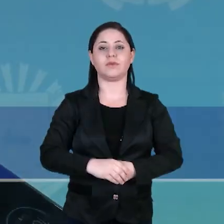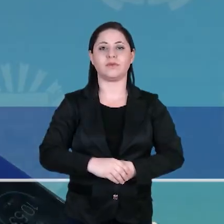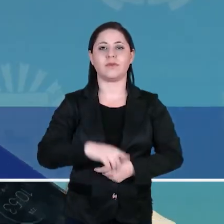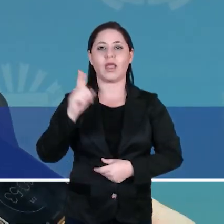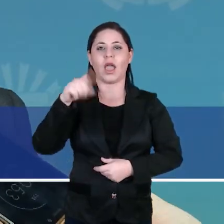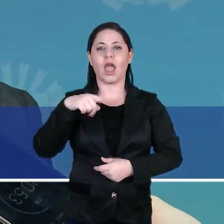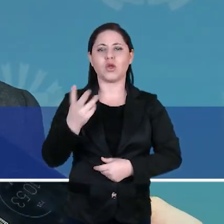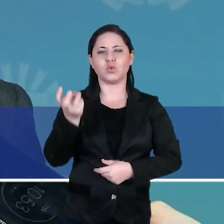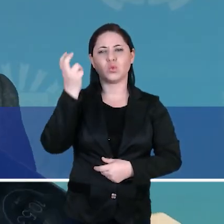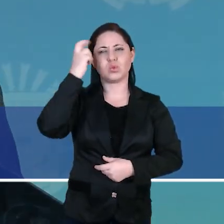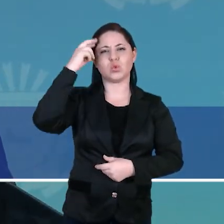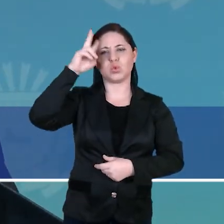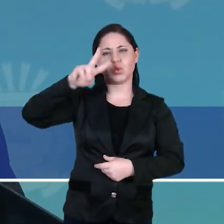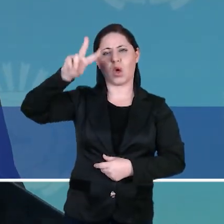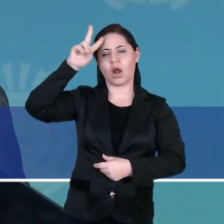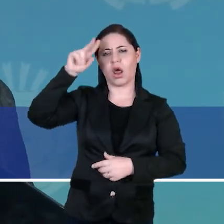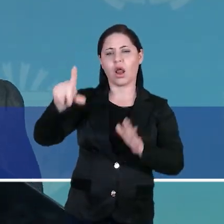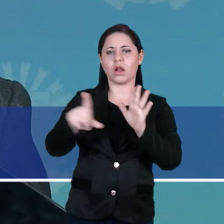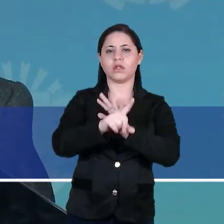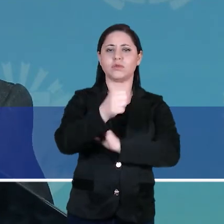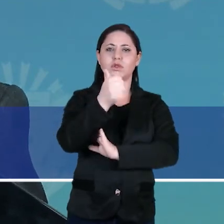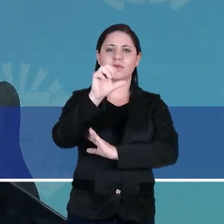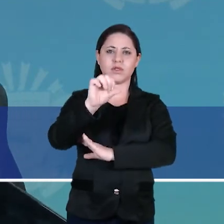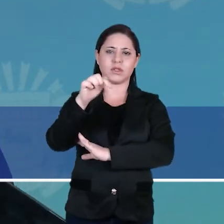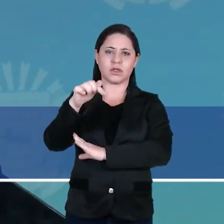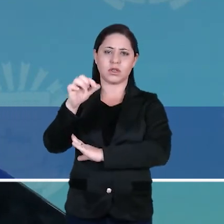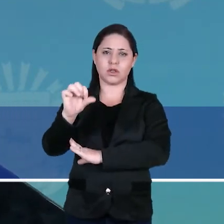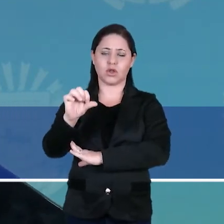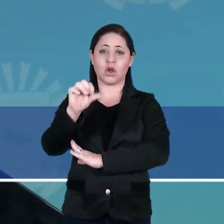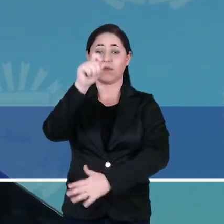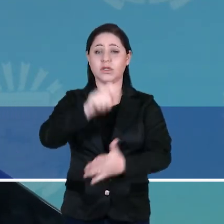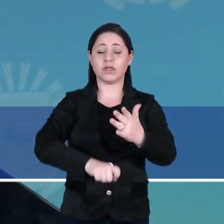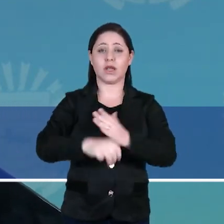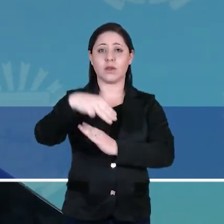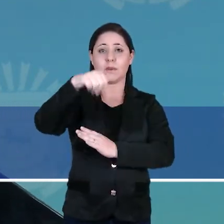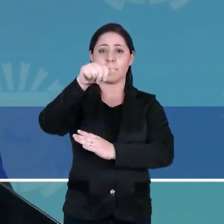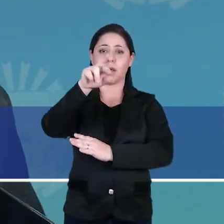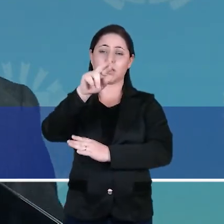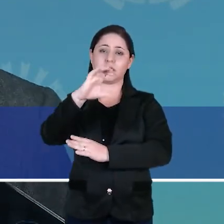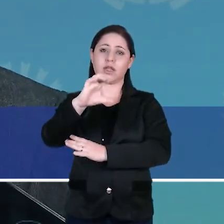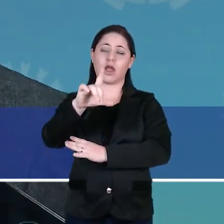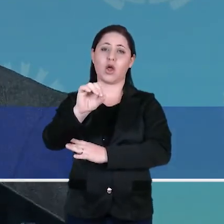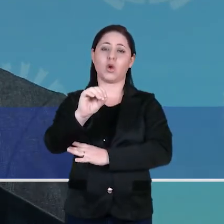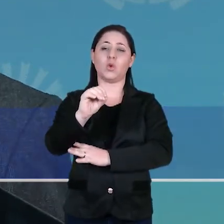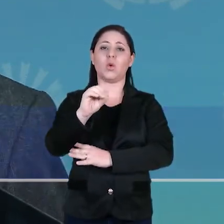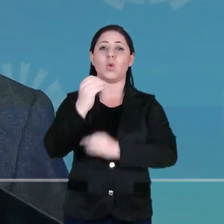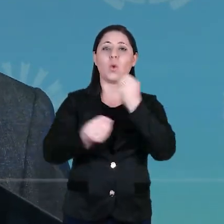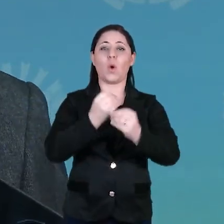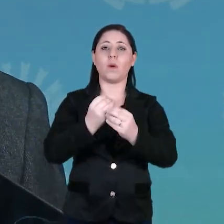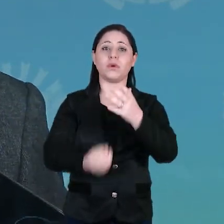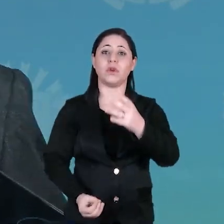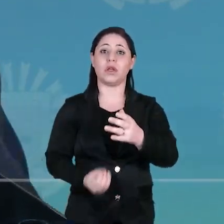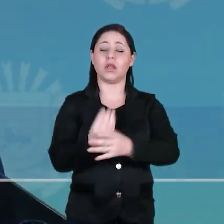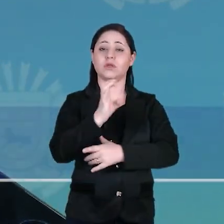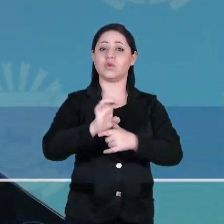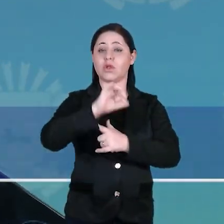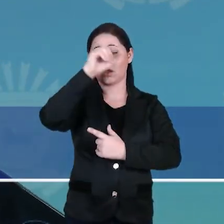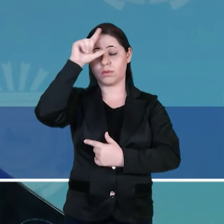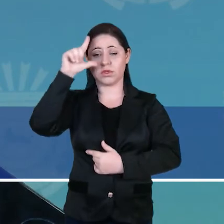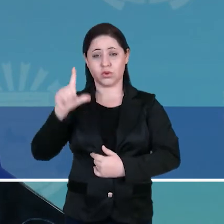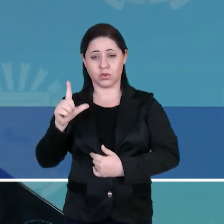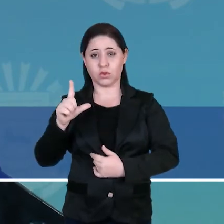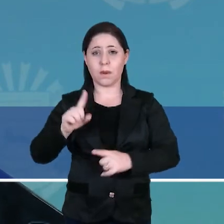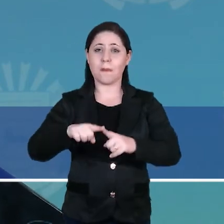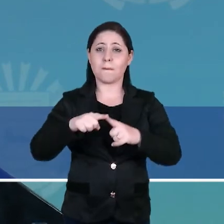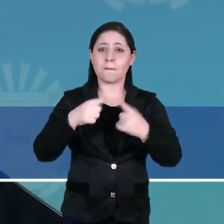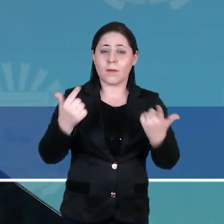correção histórica, cultural. A lei de 1979 foi assinada pelo governador Marcelo Miranda como criação do estado de Mato Grosso